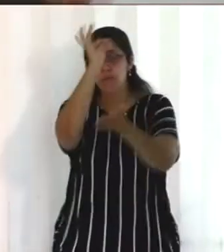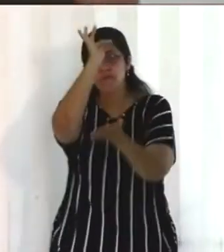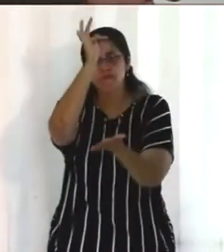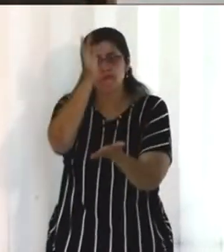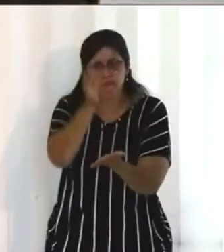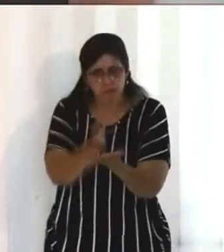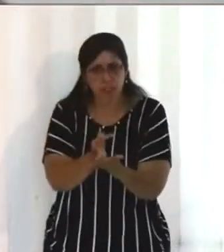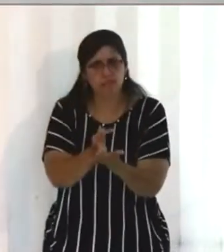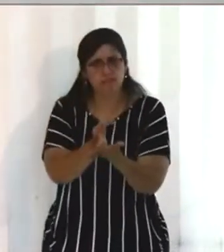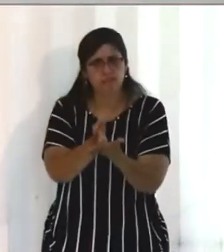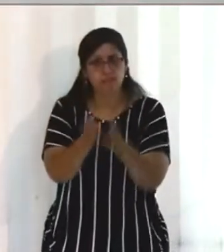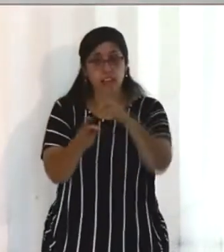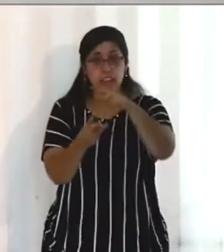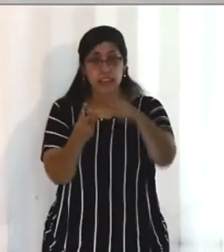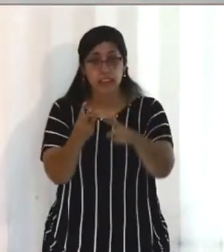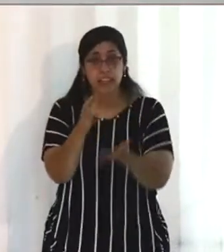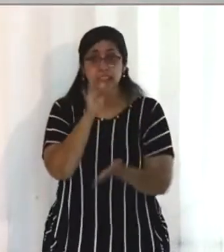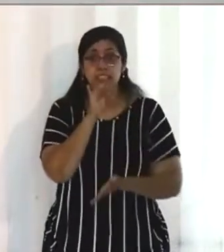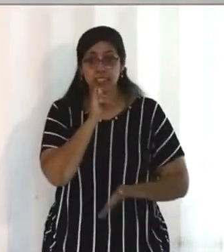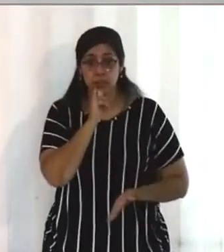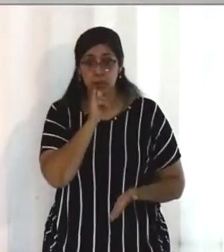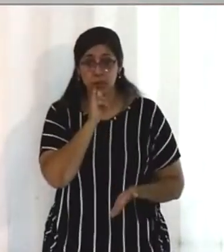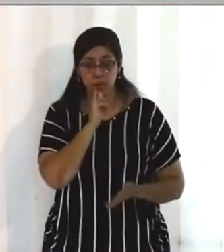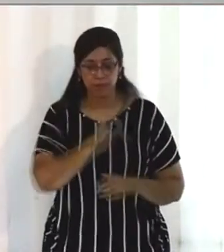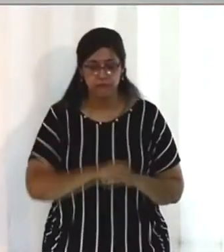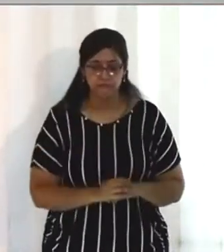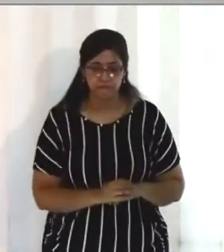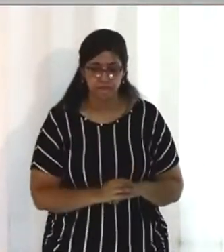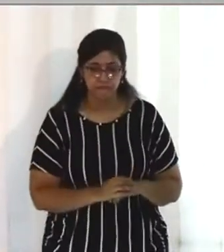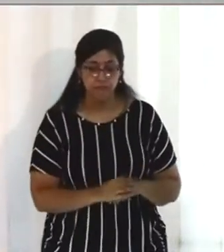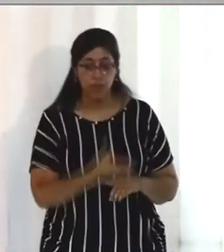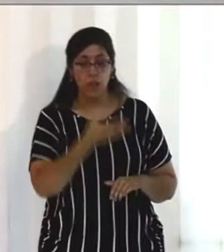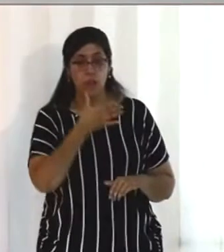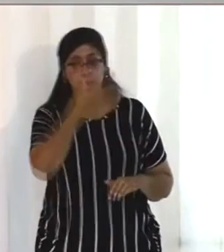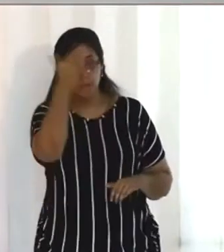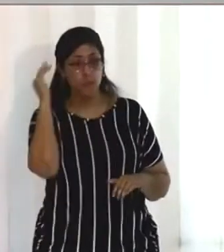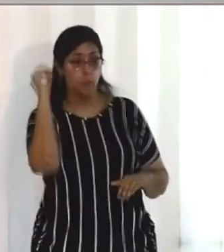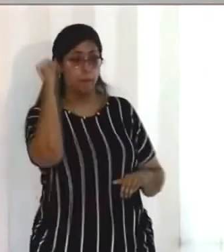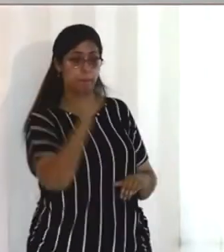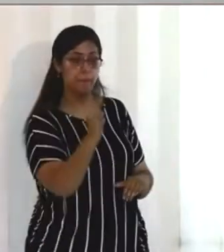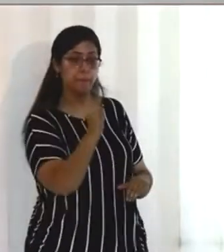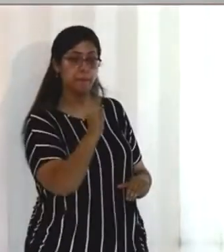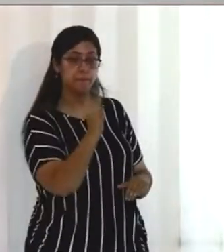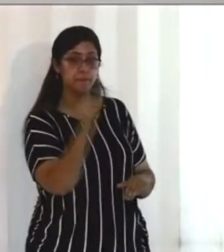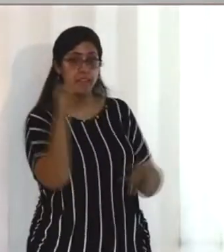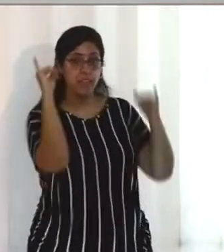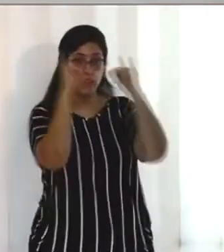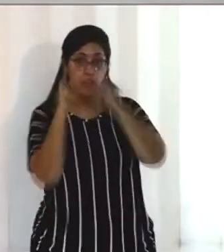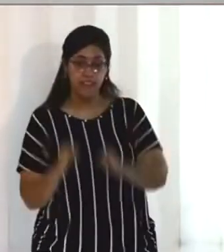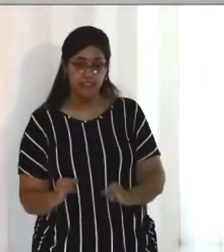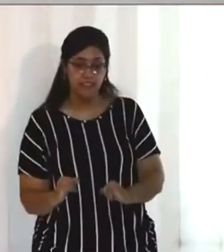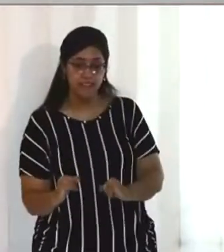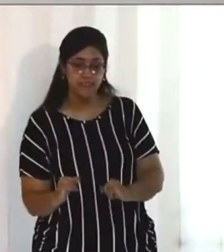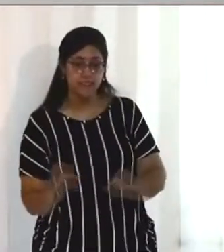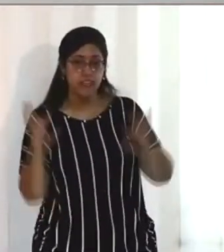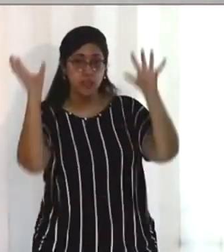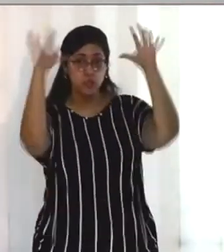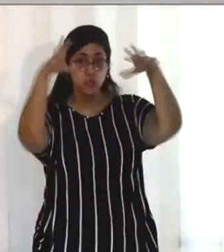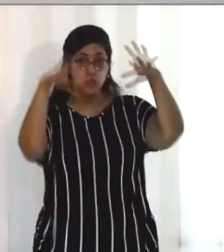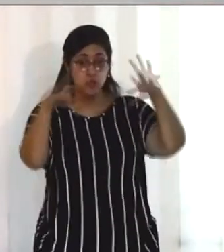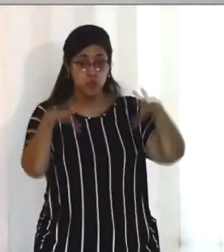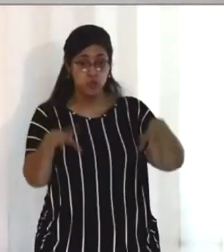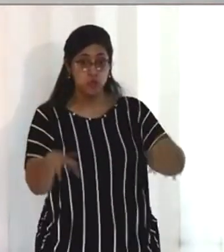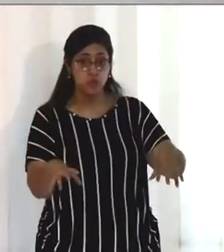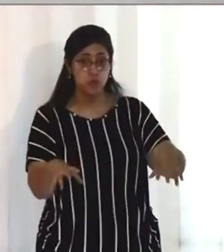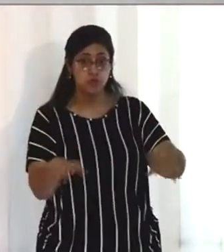3 exemplos históricos? Um assassinato, a idolatria e o dilúvio. O